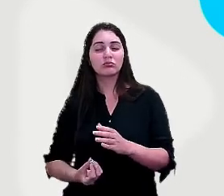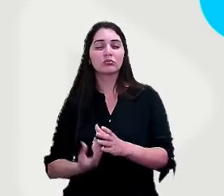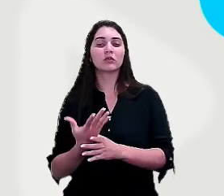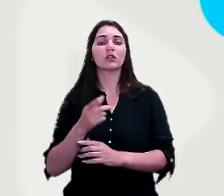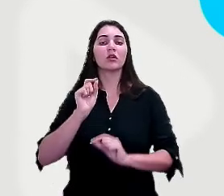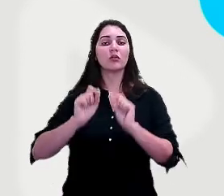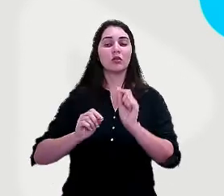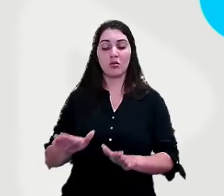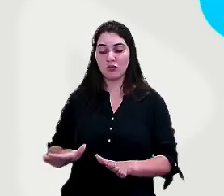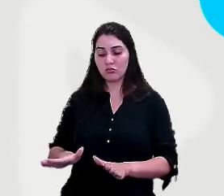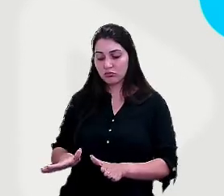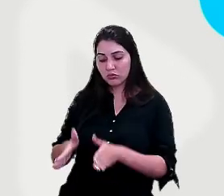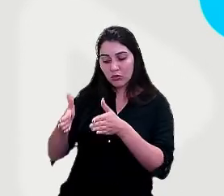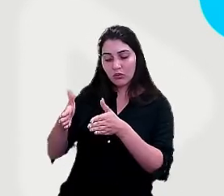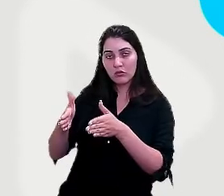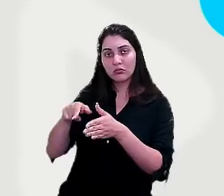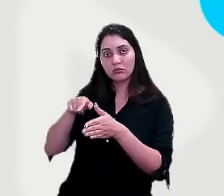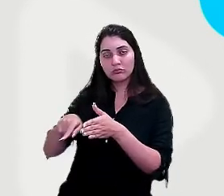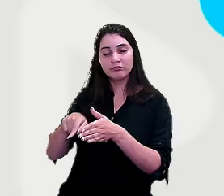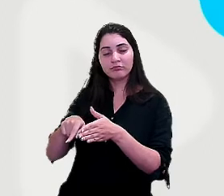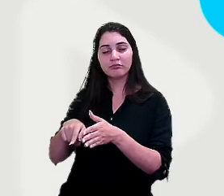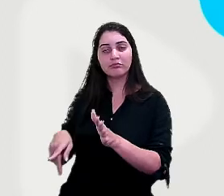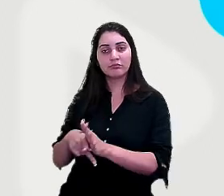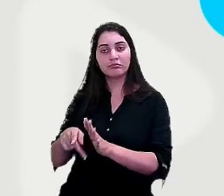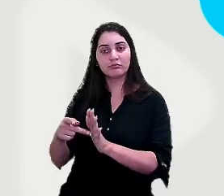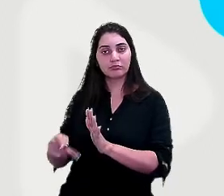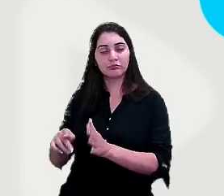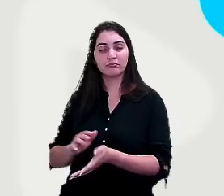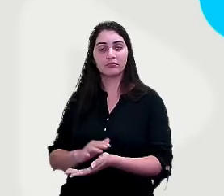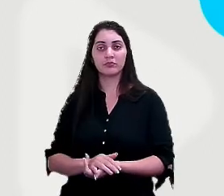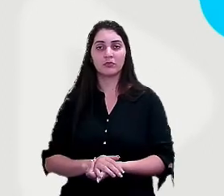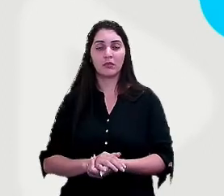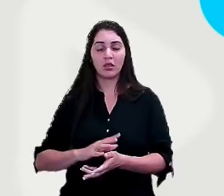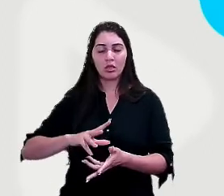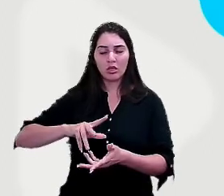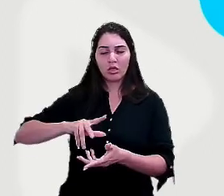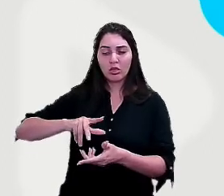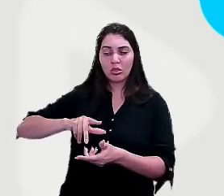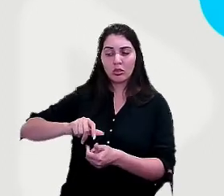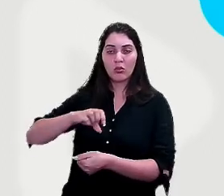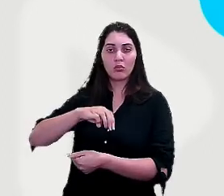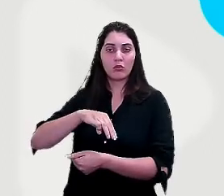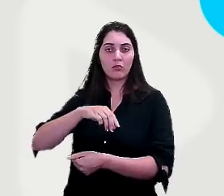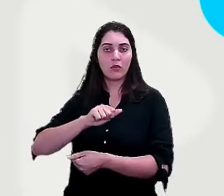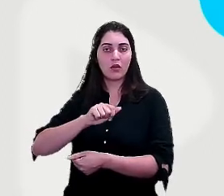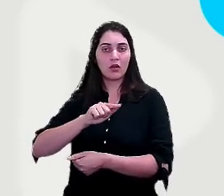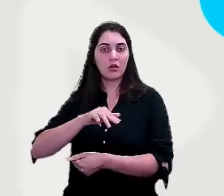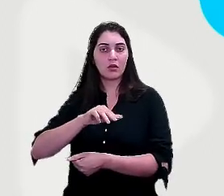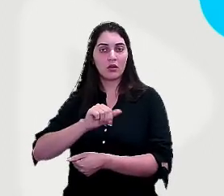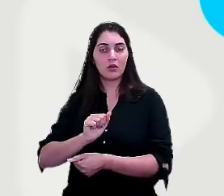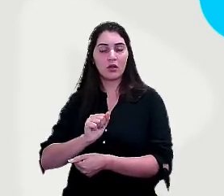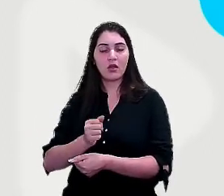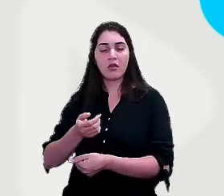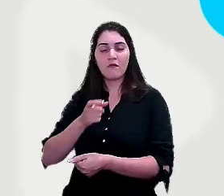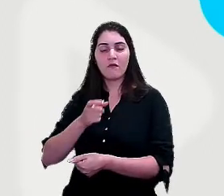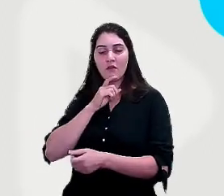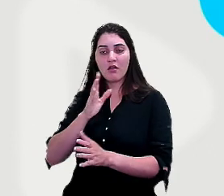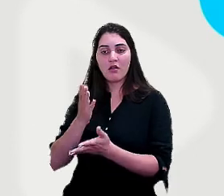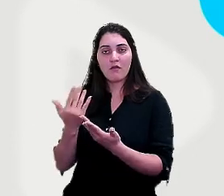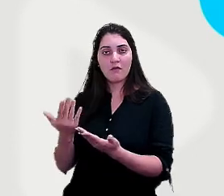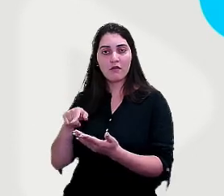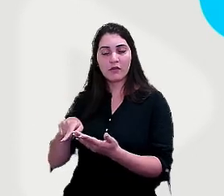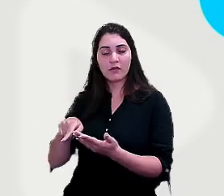do cone, né, do vulcão e de todo o magma que vai se resfriar, né, depois de expelido pela